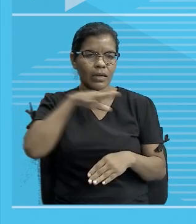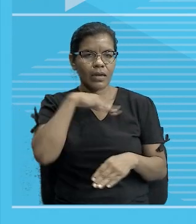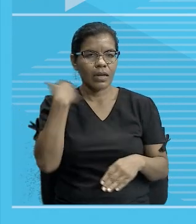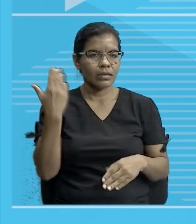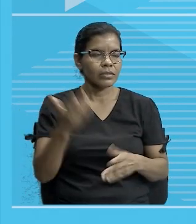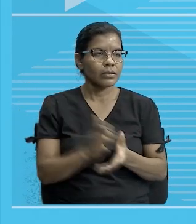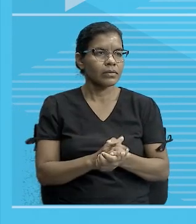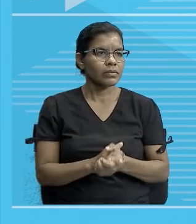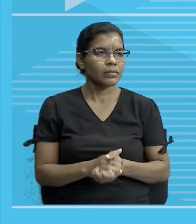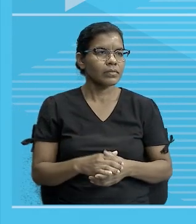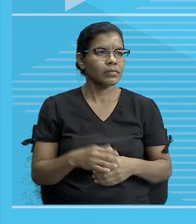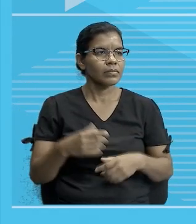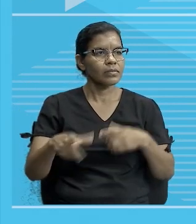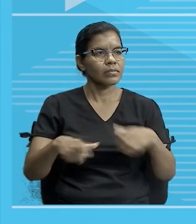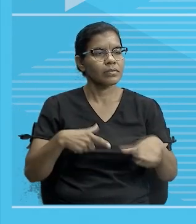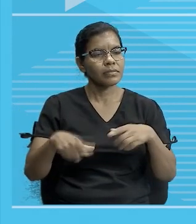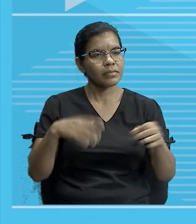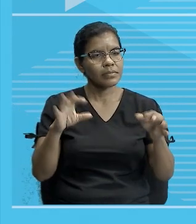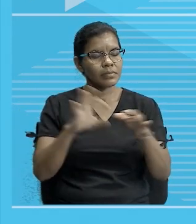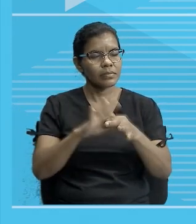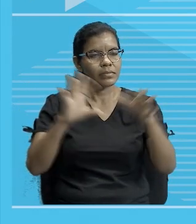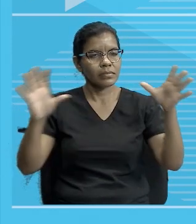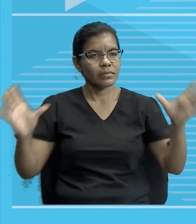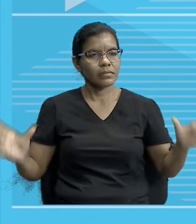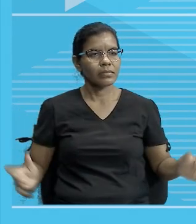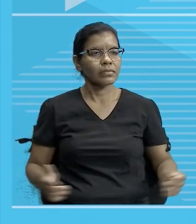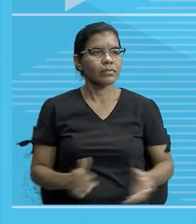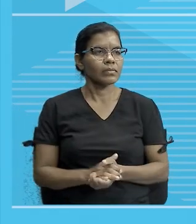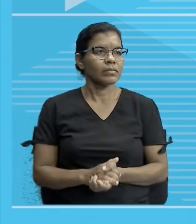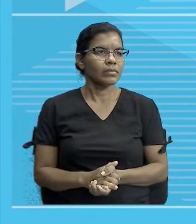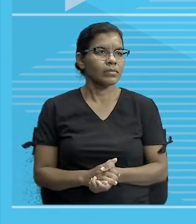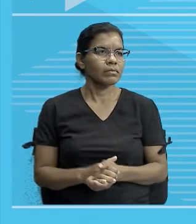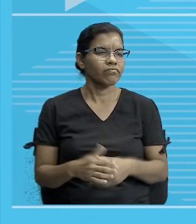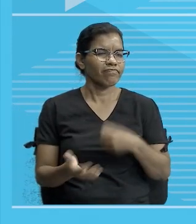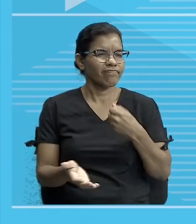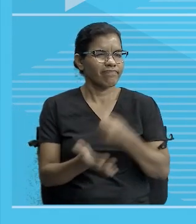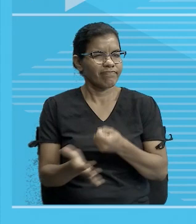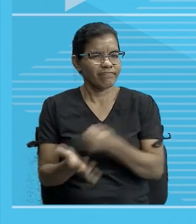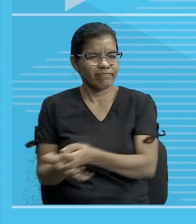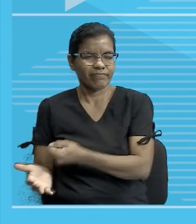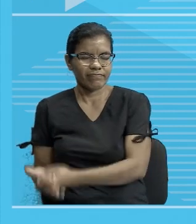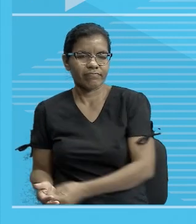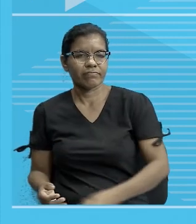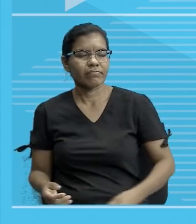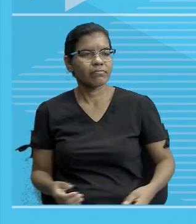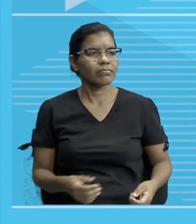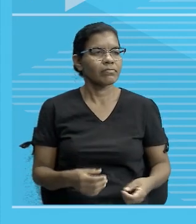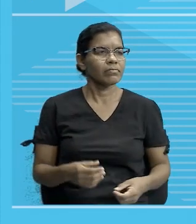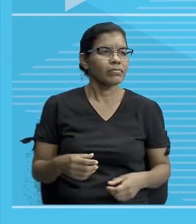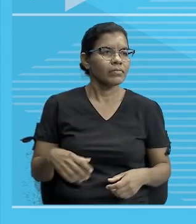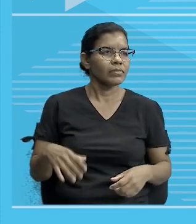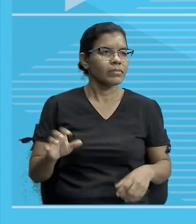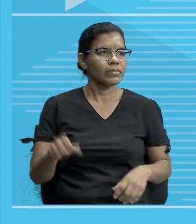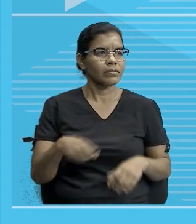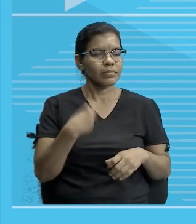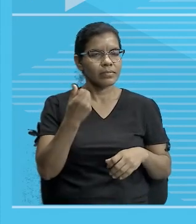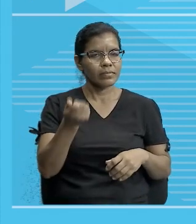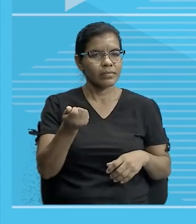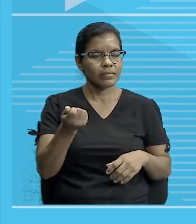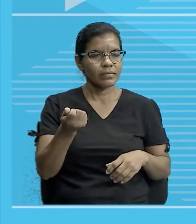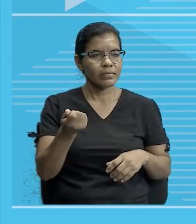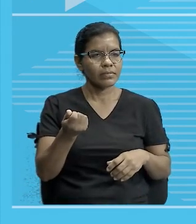Os trabalhadores vão se libertar das explorações. Aqui é o símbolo